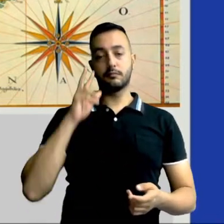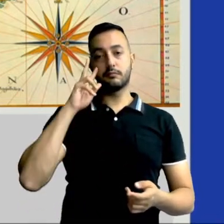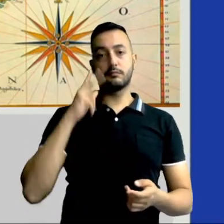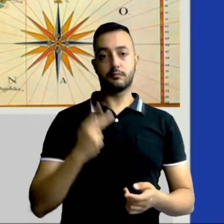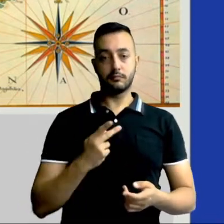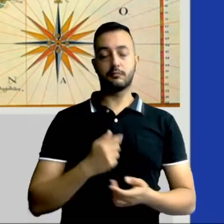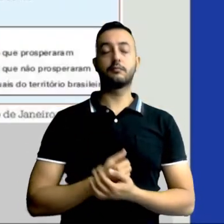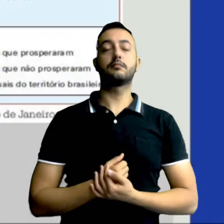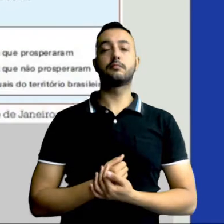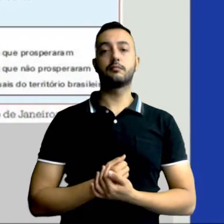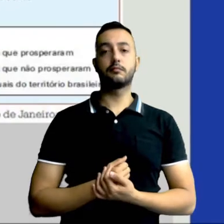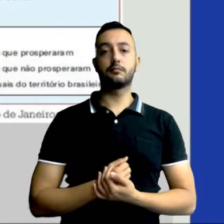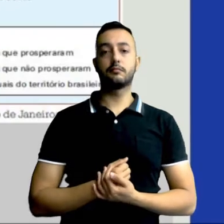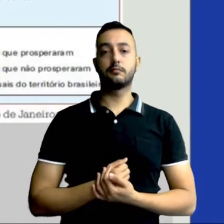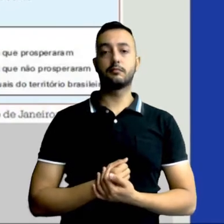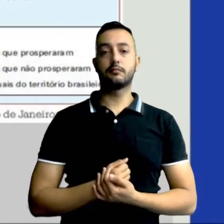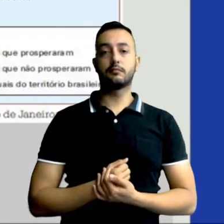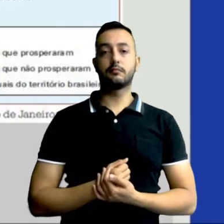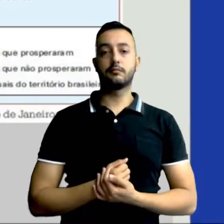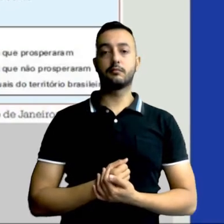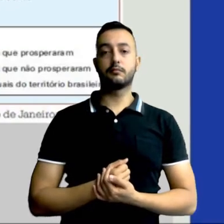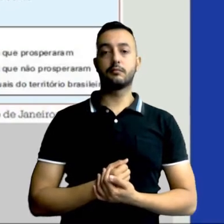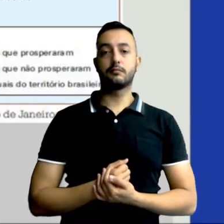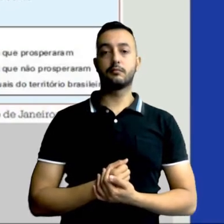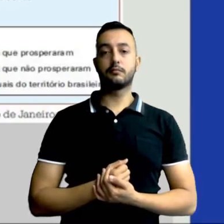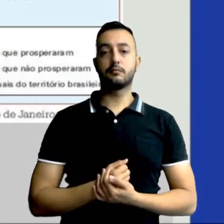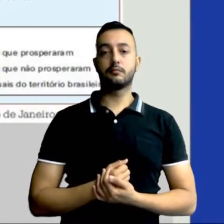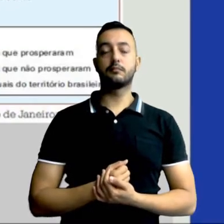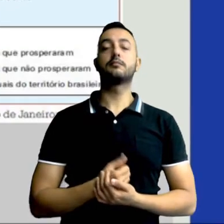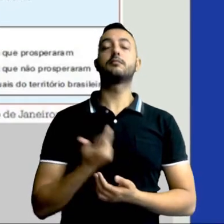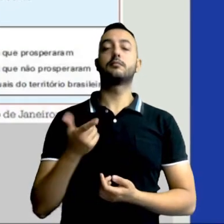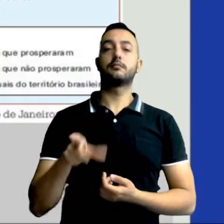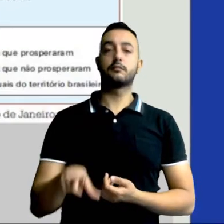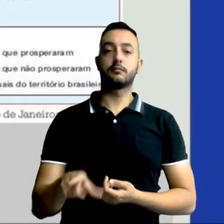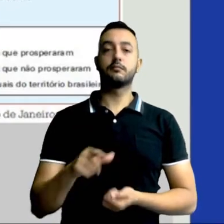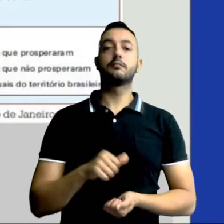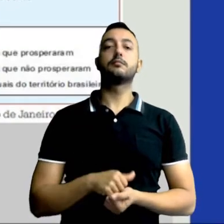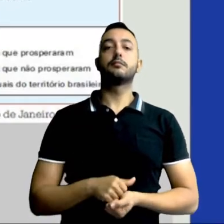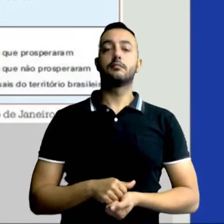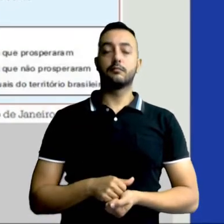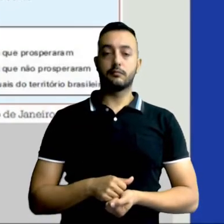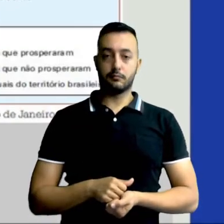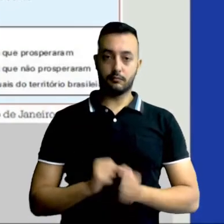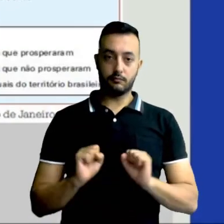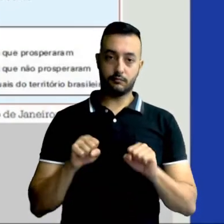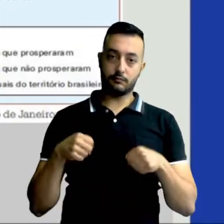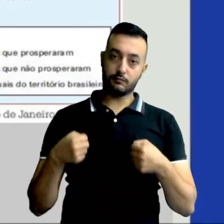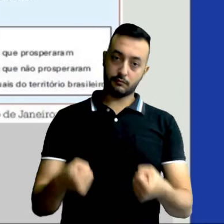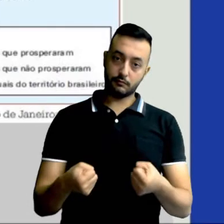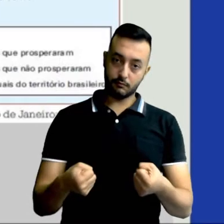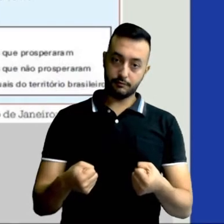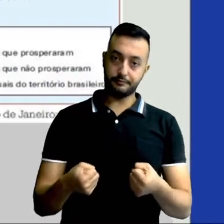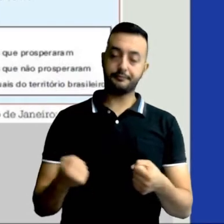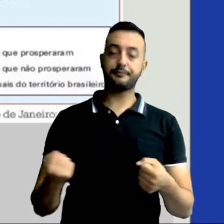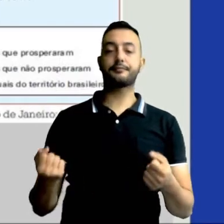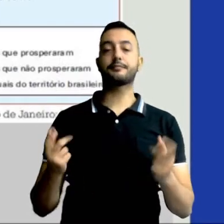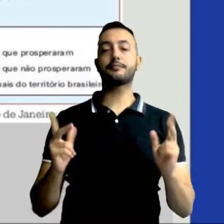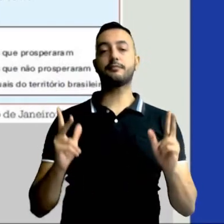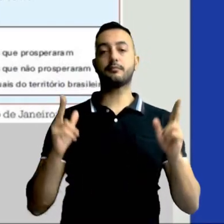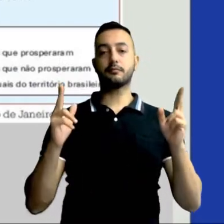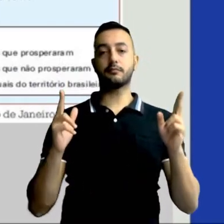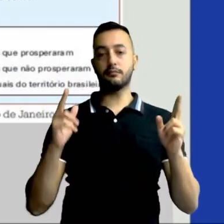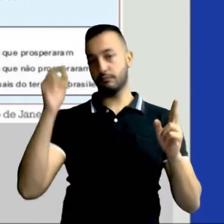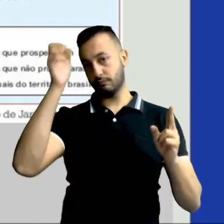por isso e aqui mais uma vez né reforço aqui o corte que é